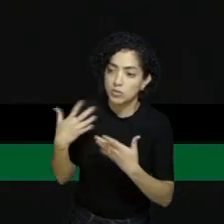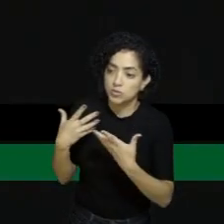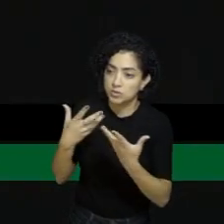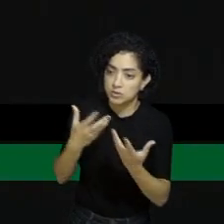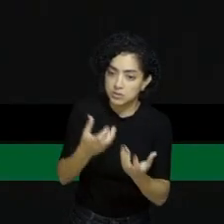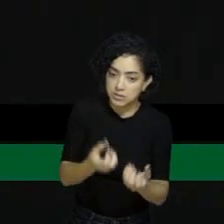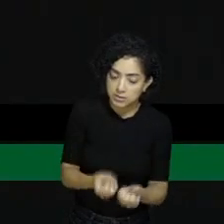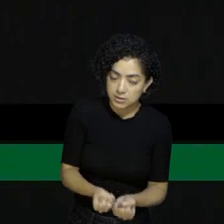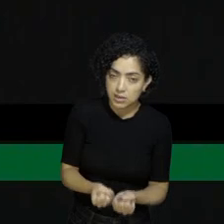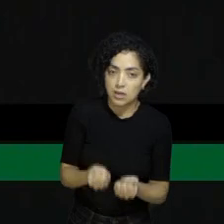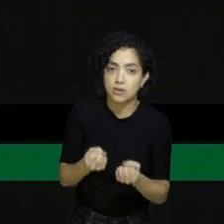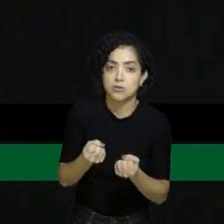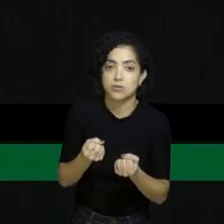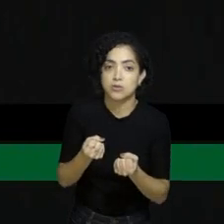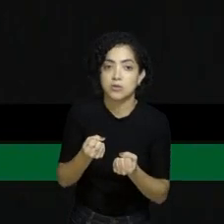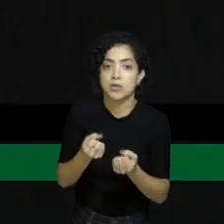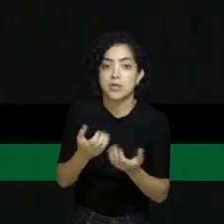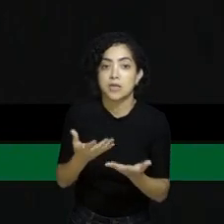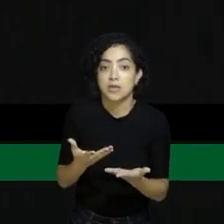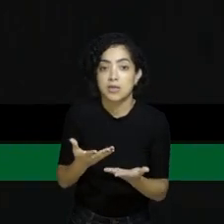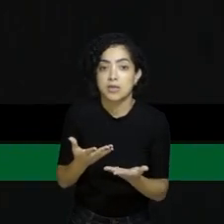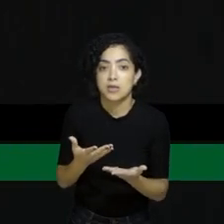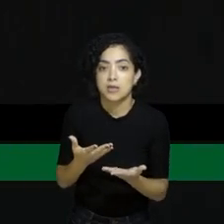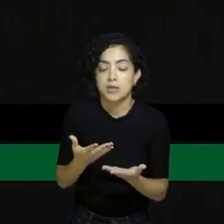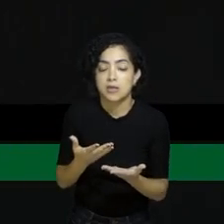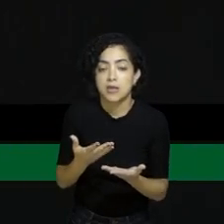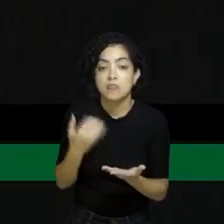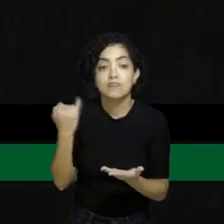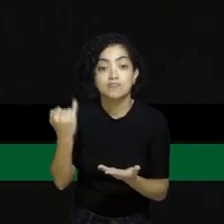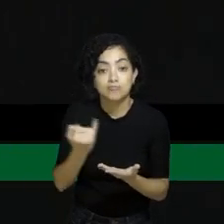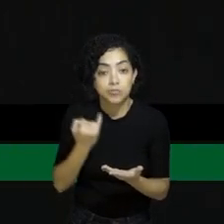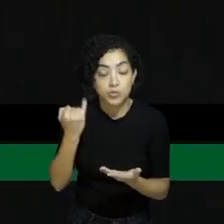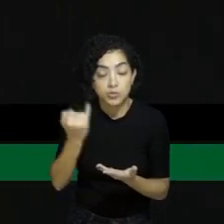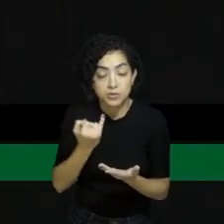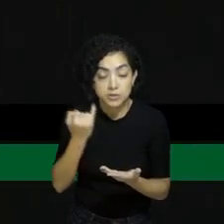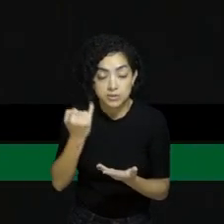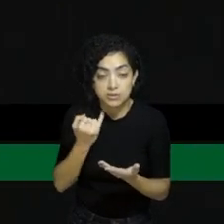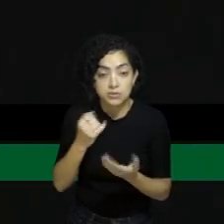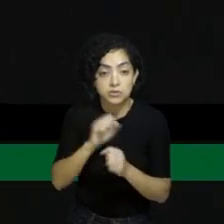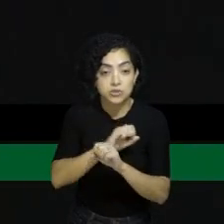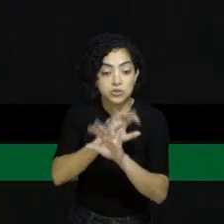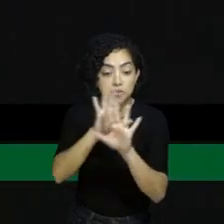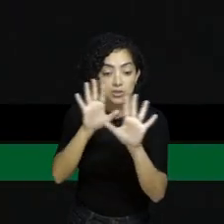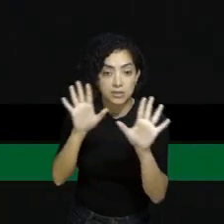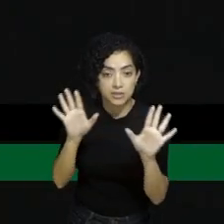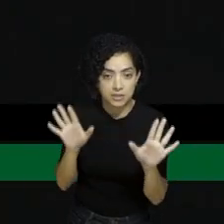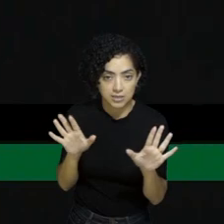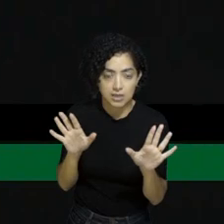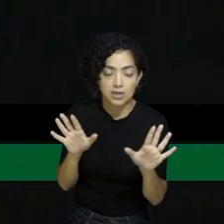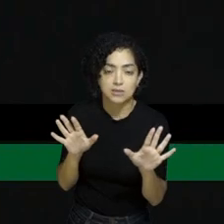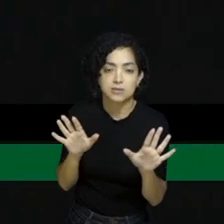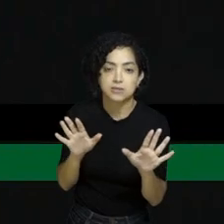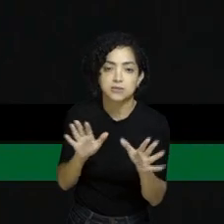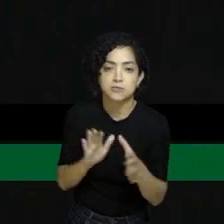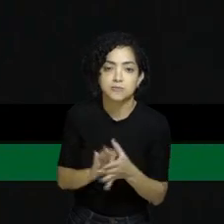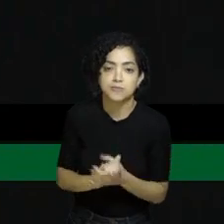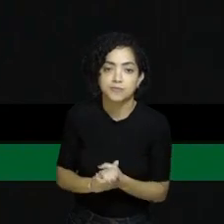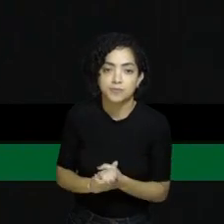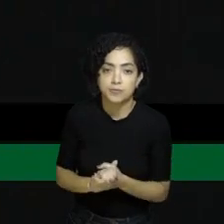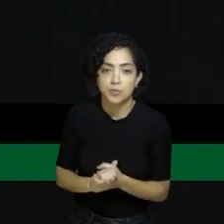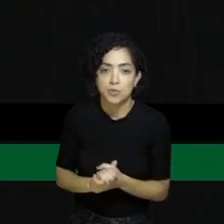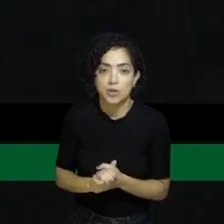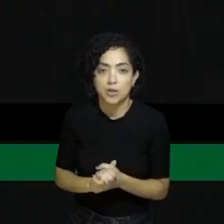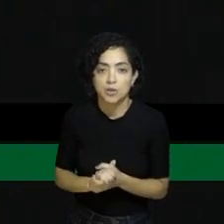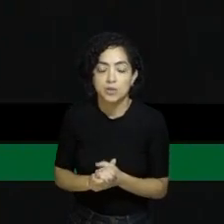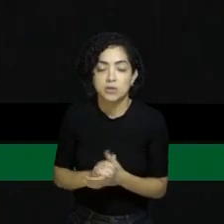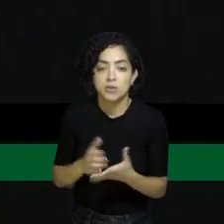Né? Não estou me despedindo, mas é muito importante que a gente deixe isso claro, do tamanho que é o parlamento catarinense, do